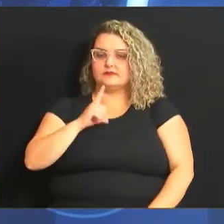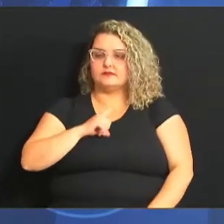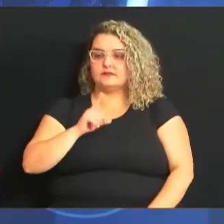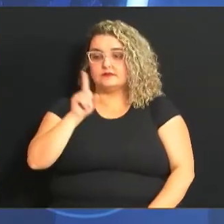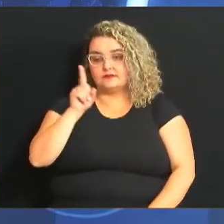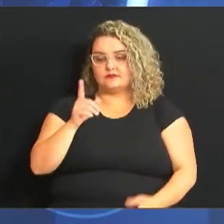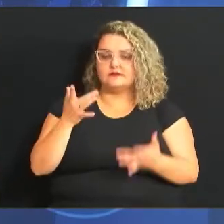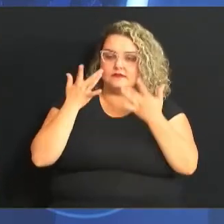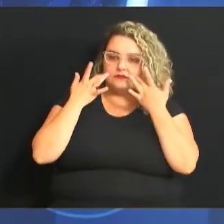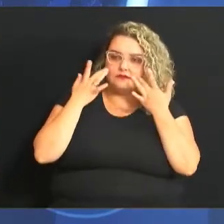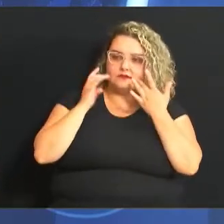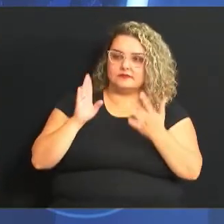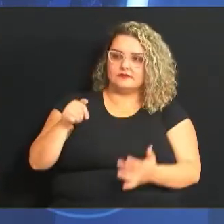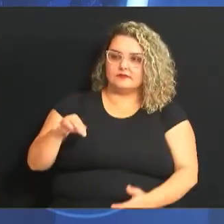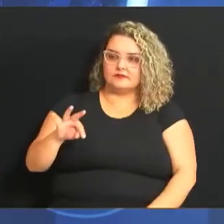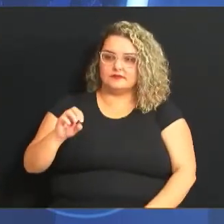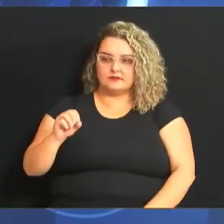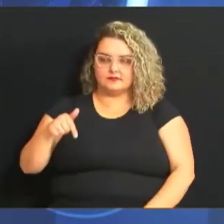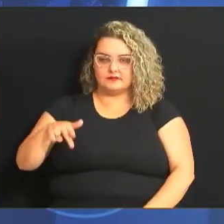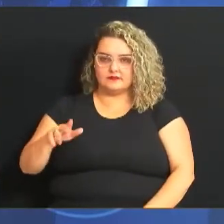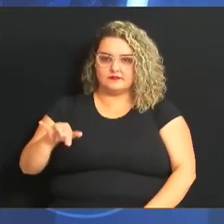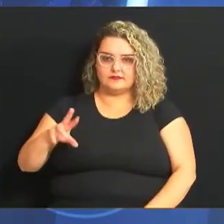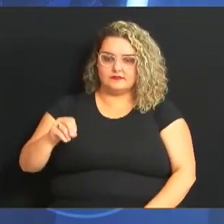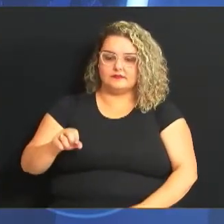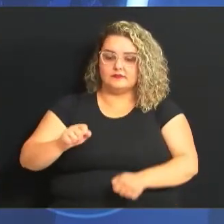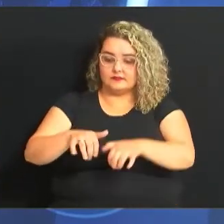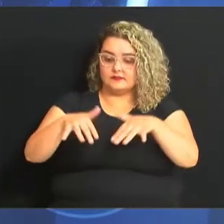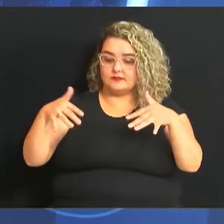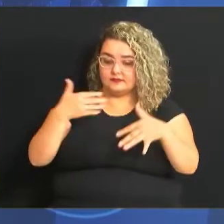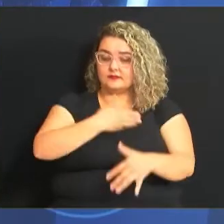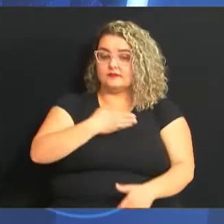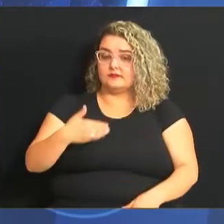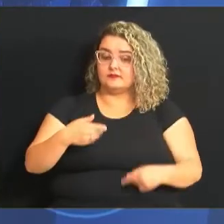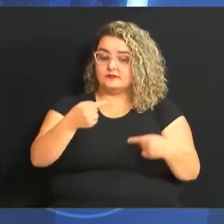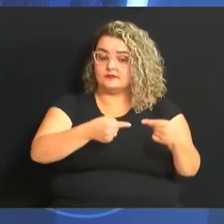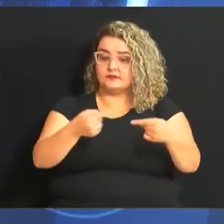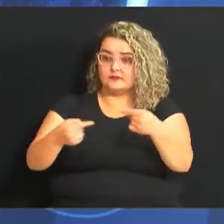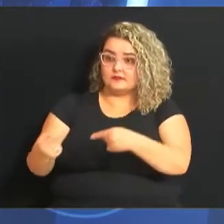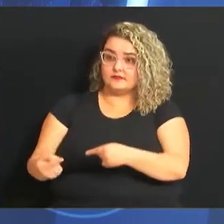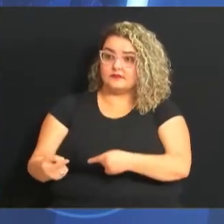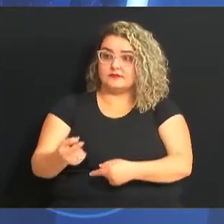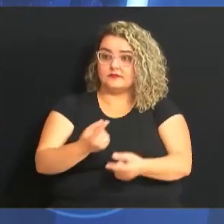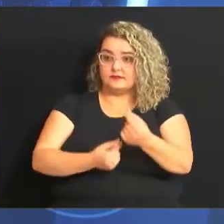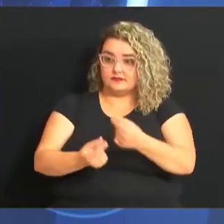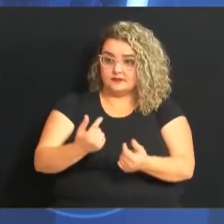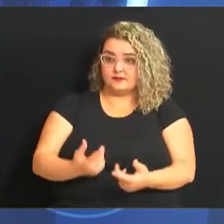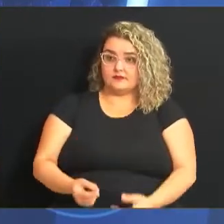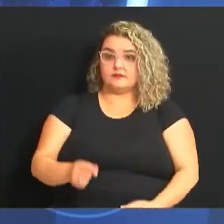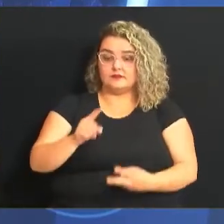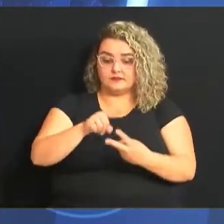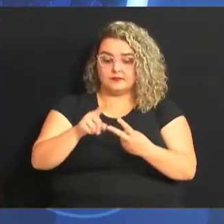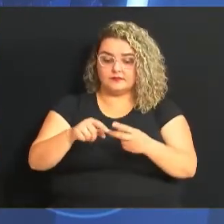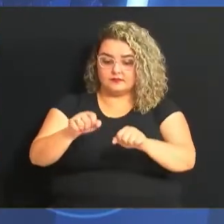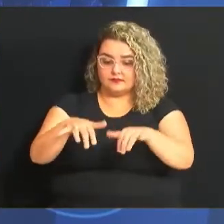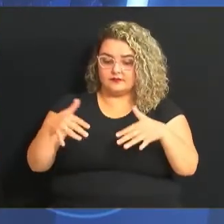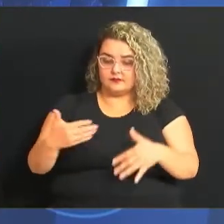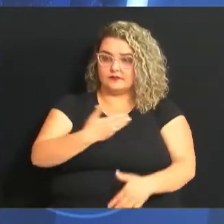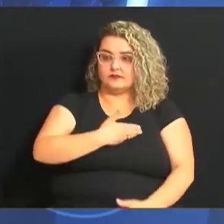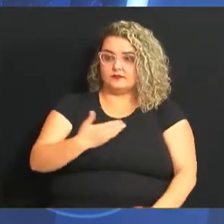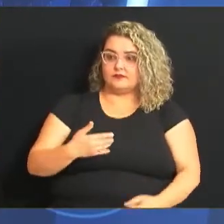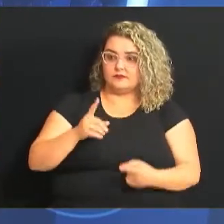2014, eu apresentei esse projeto, foi acolhido pelos vereadores e o prefeito da